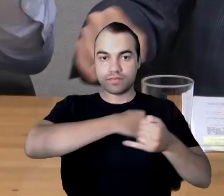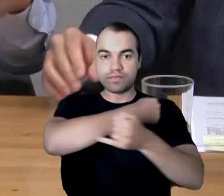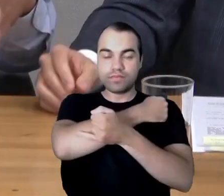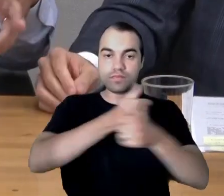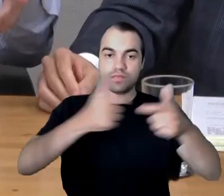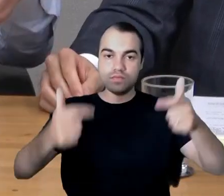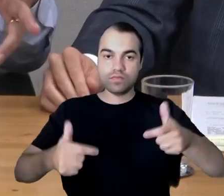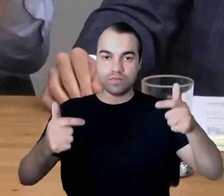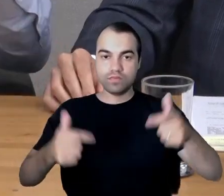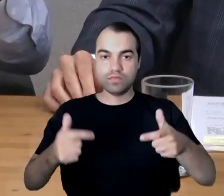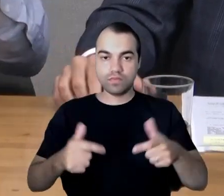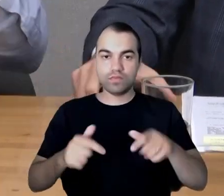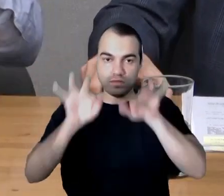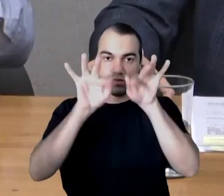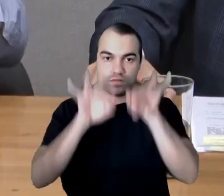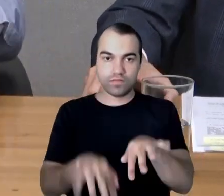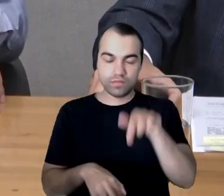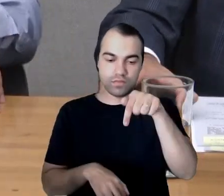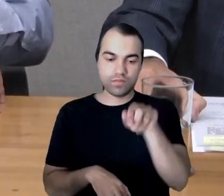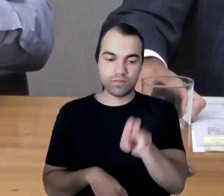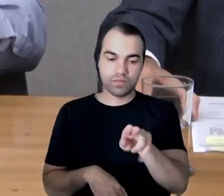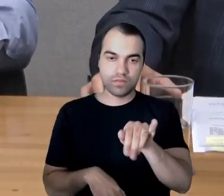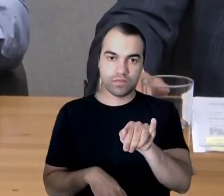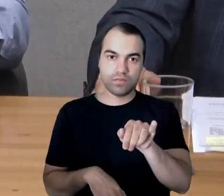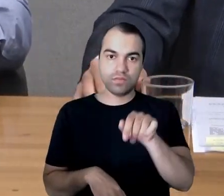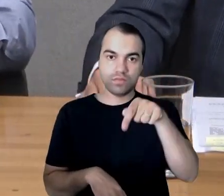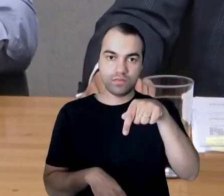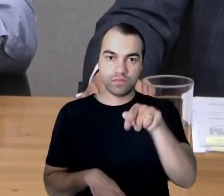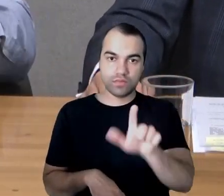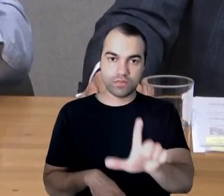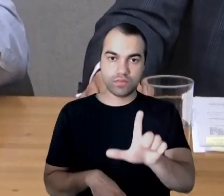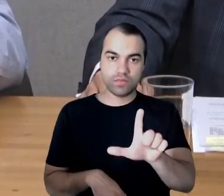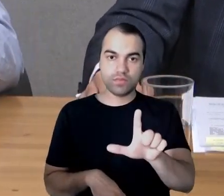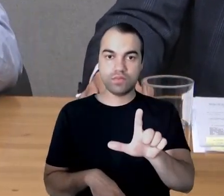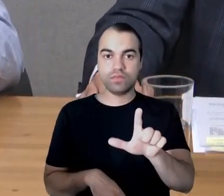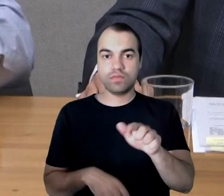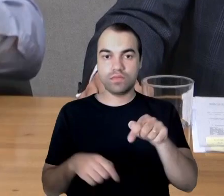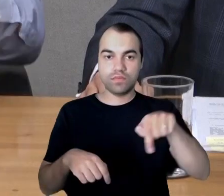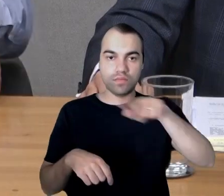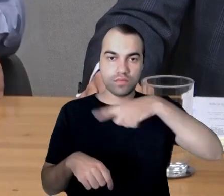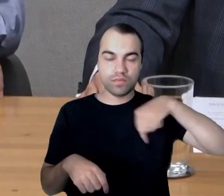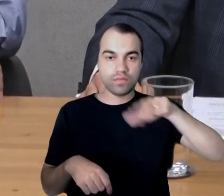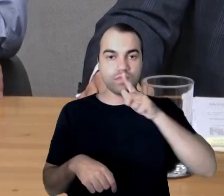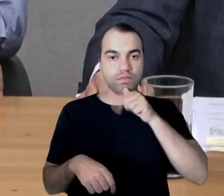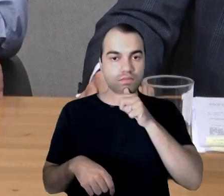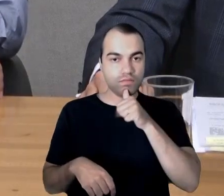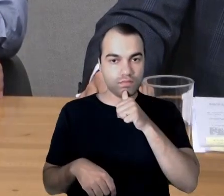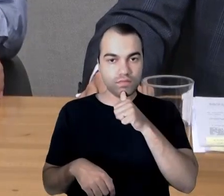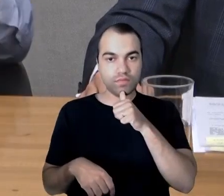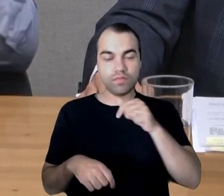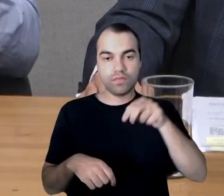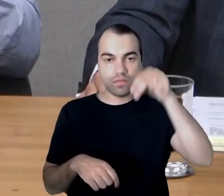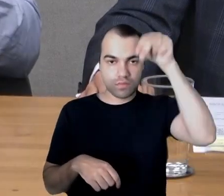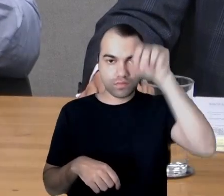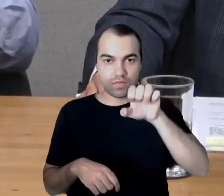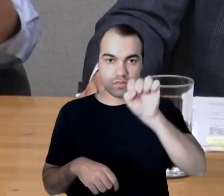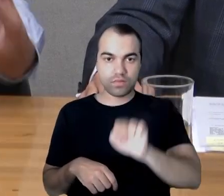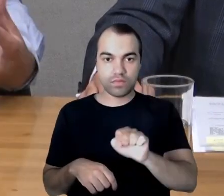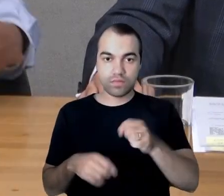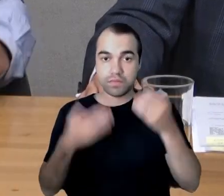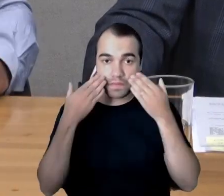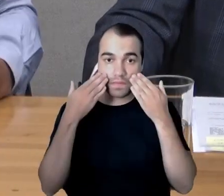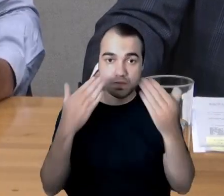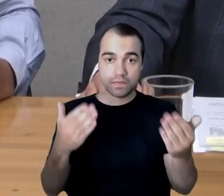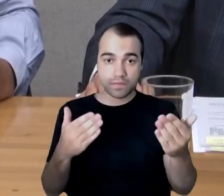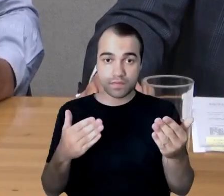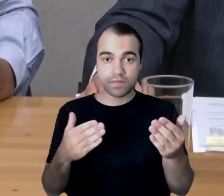entre os lotes finais de queis queres do Lago Sul e Lago Norte então nós estamos falando dos Beco o projeto apresentado pelo governo do nosso ponto de